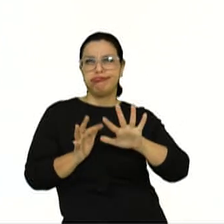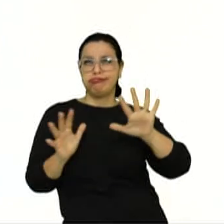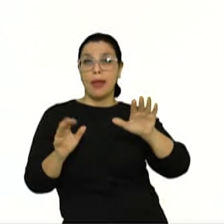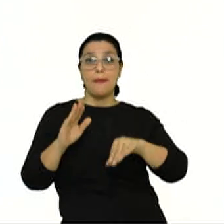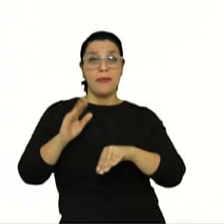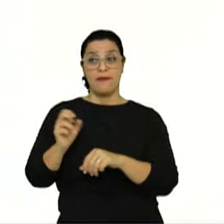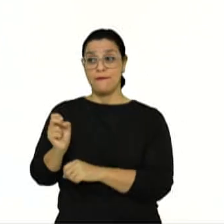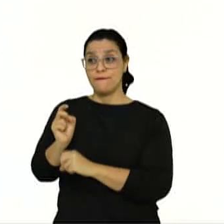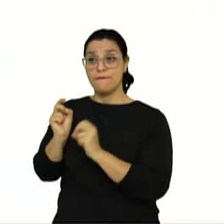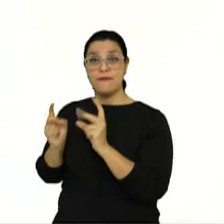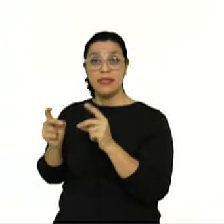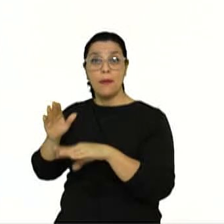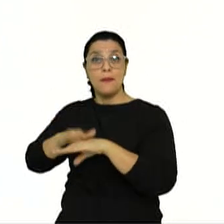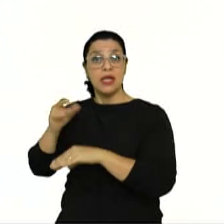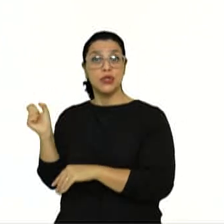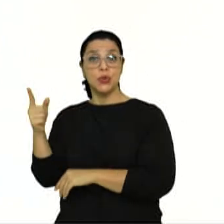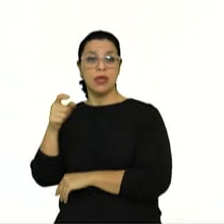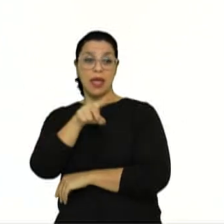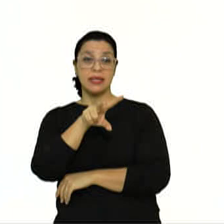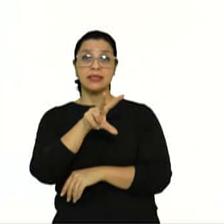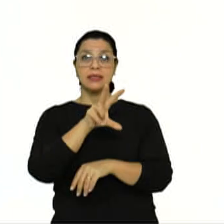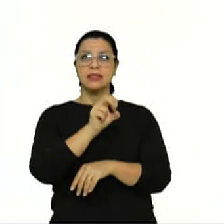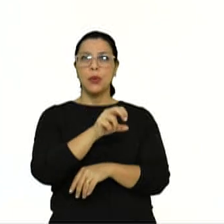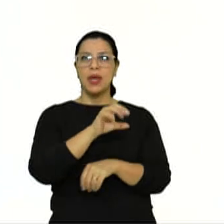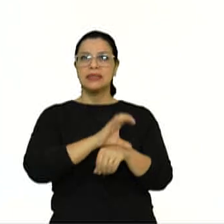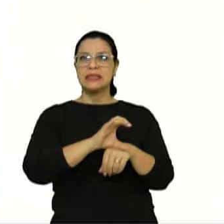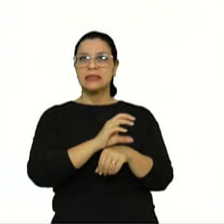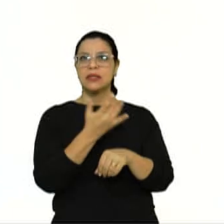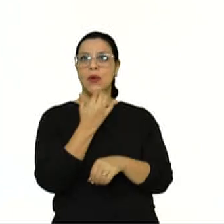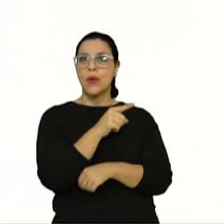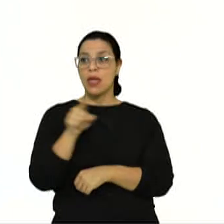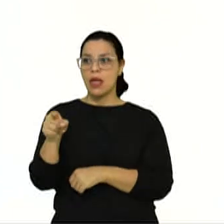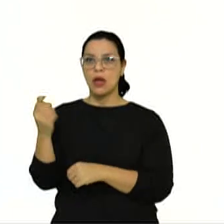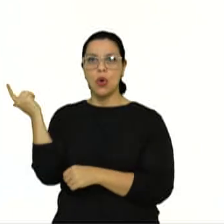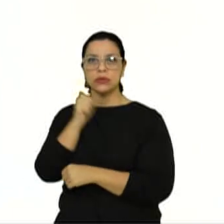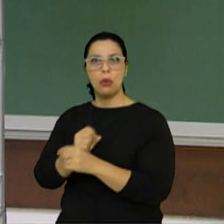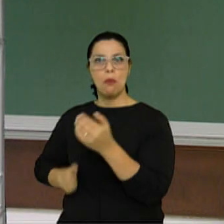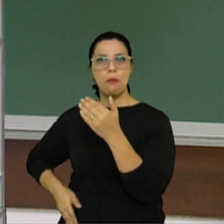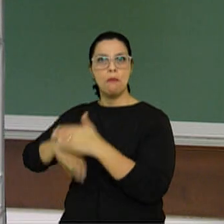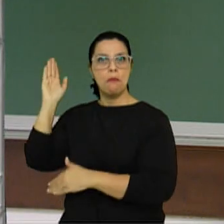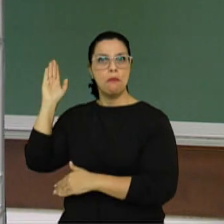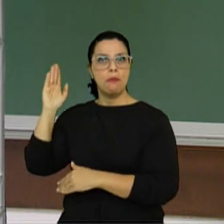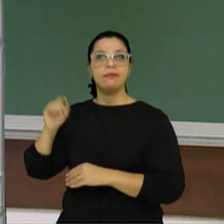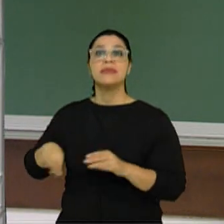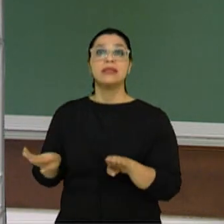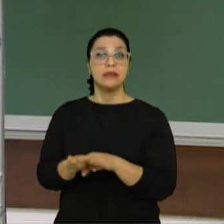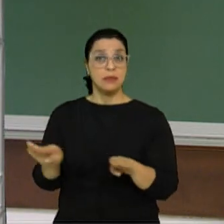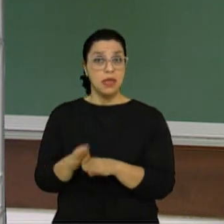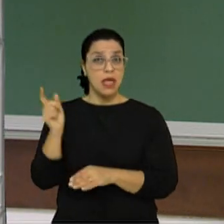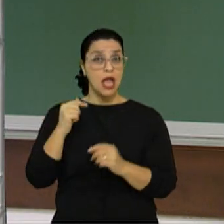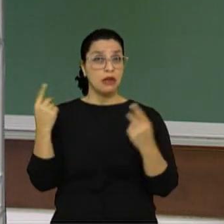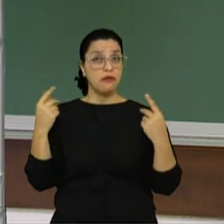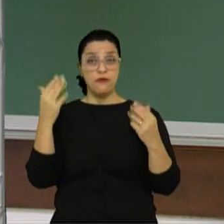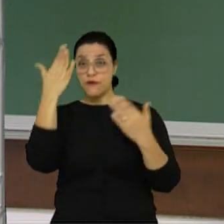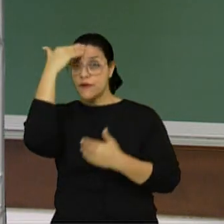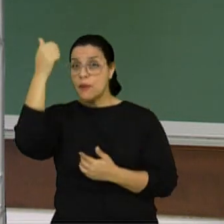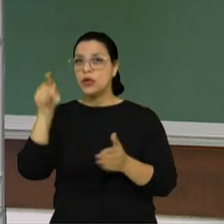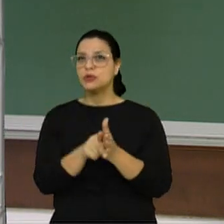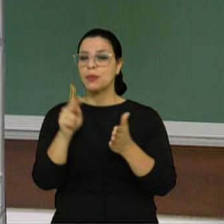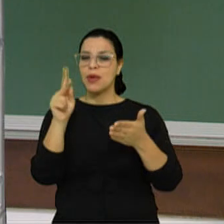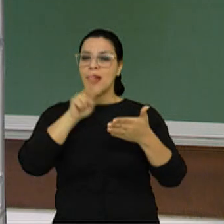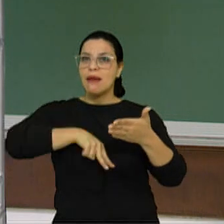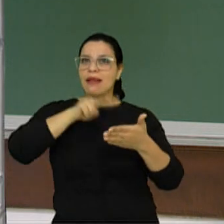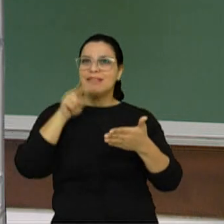vendendo mais do que o best-seller 50 Tons de Cinza. Então, o cara manda bem. O motivo dessa popularidade foi a